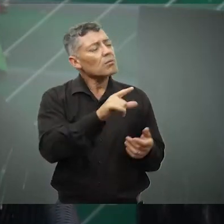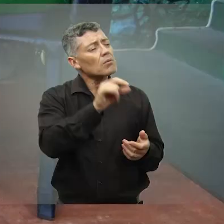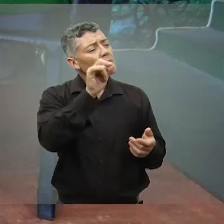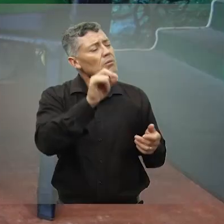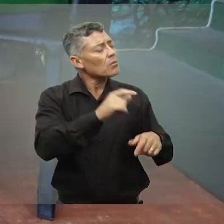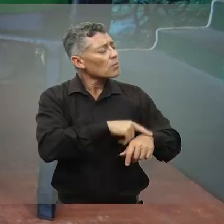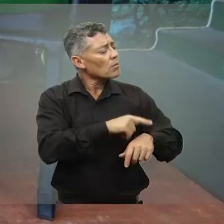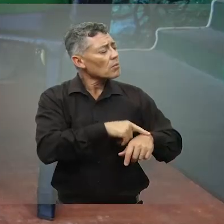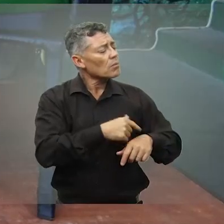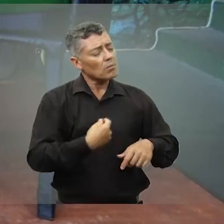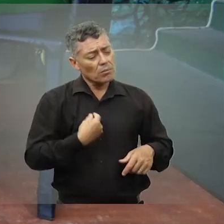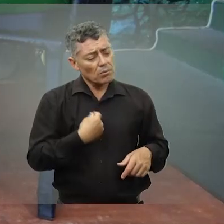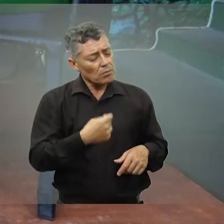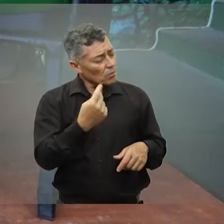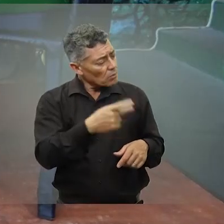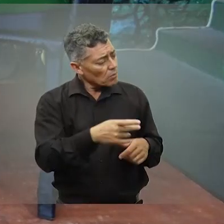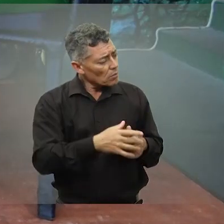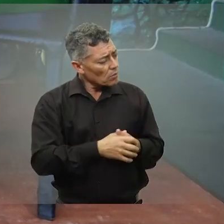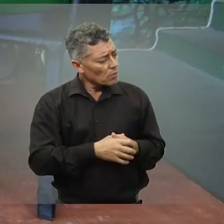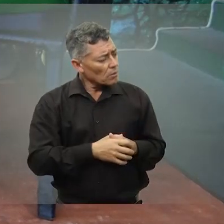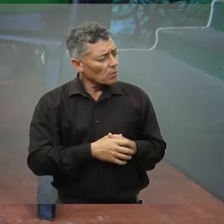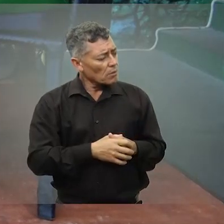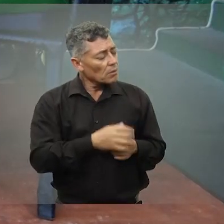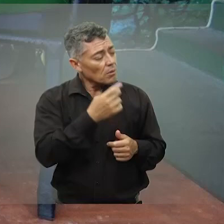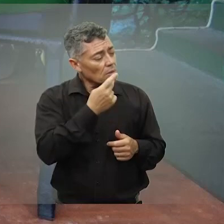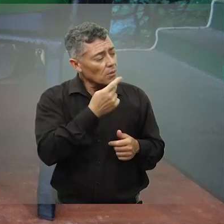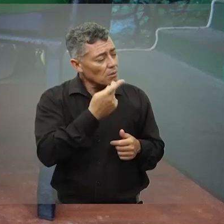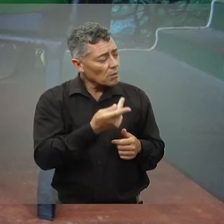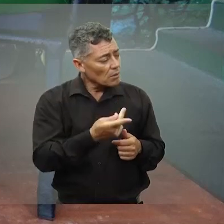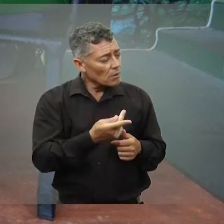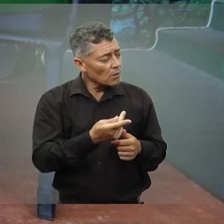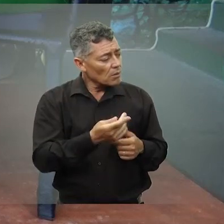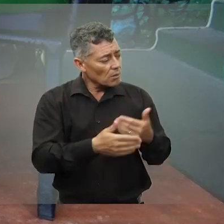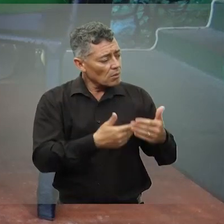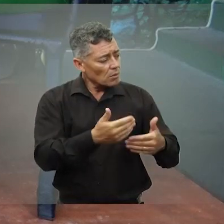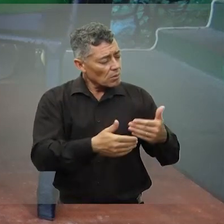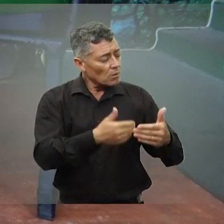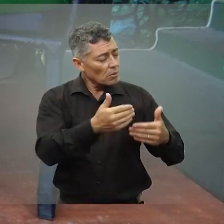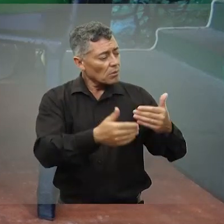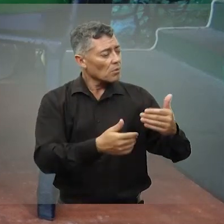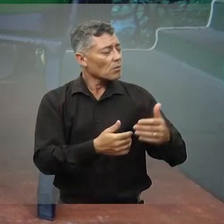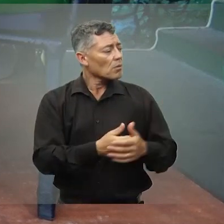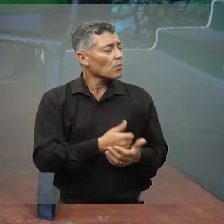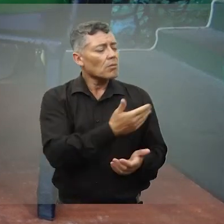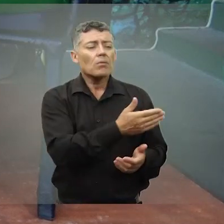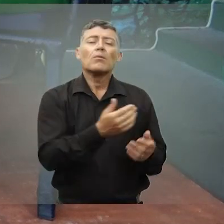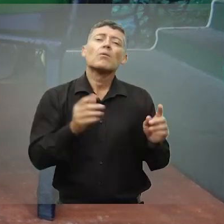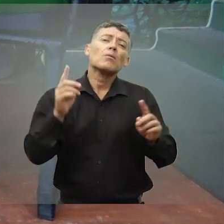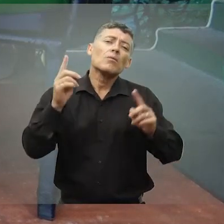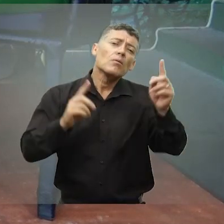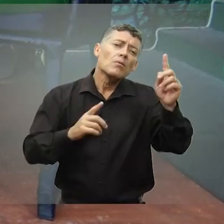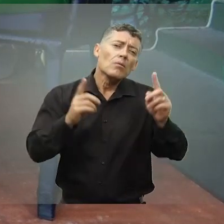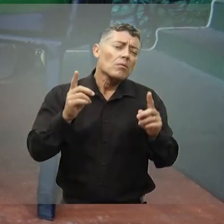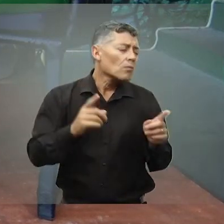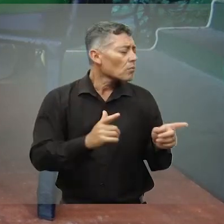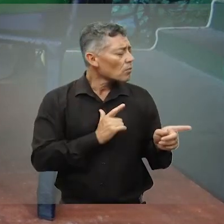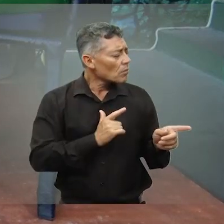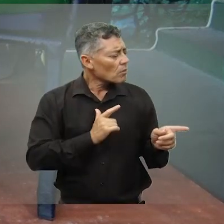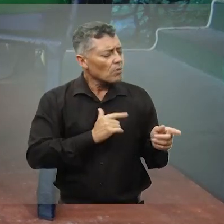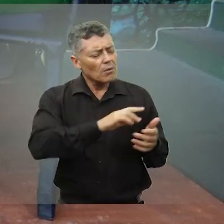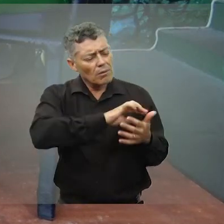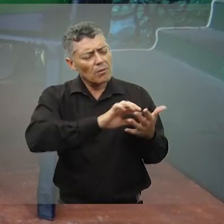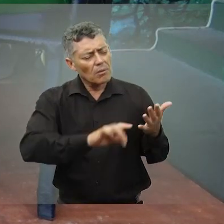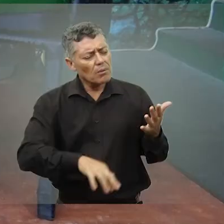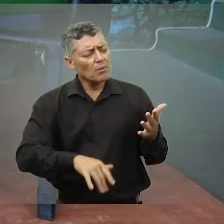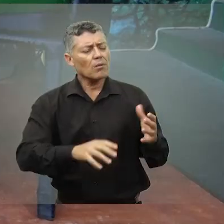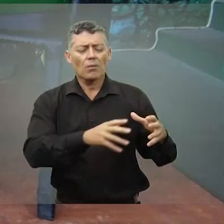sua vida. E como foi assim que começou? Você já falou que aí a coisa foi ficando séria, realmente, você tocando em carnavais. E você passou por várias bandas,